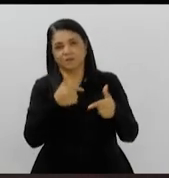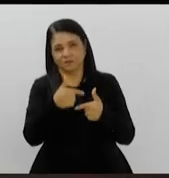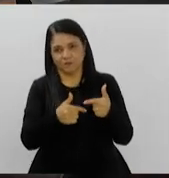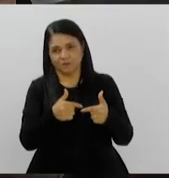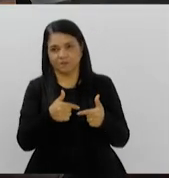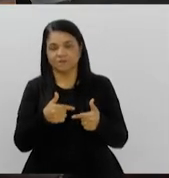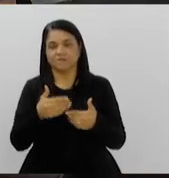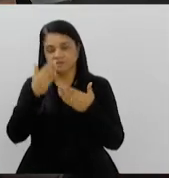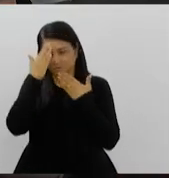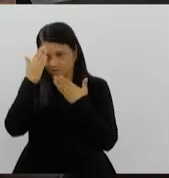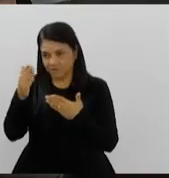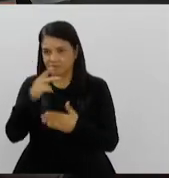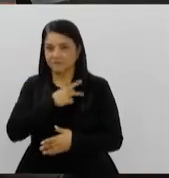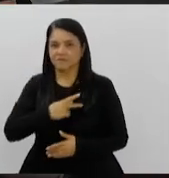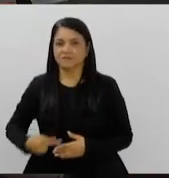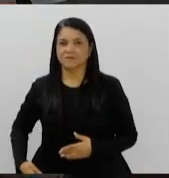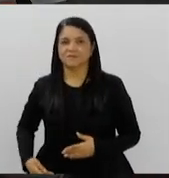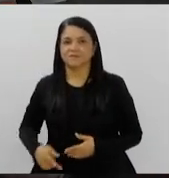presidenta.